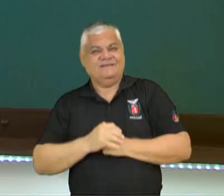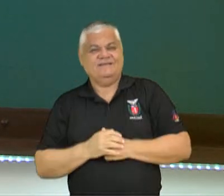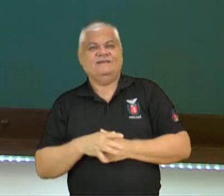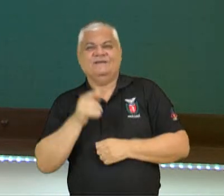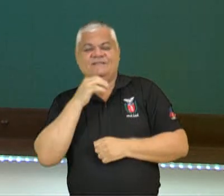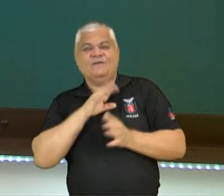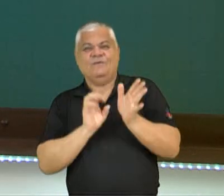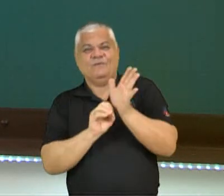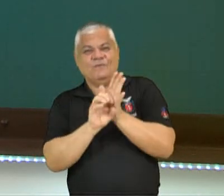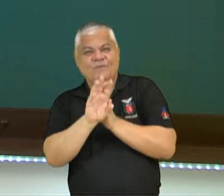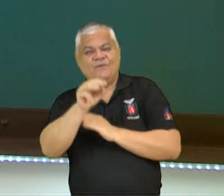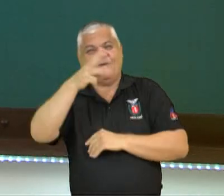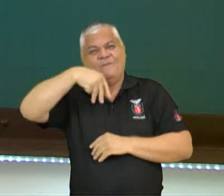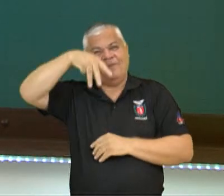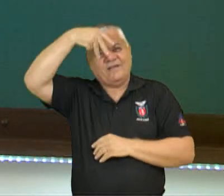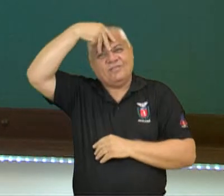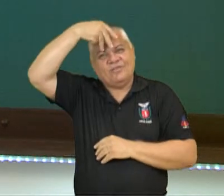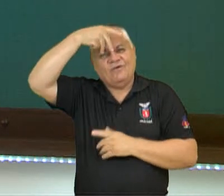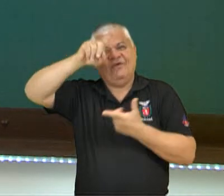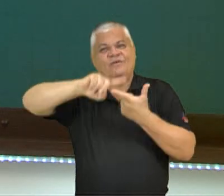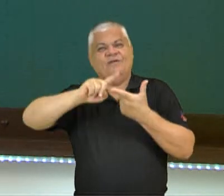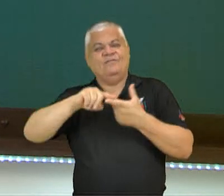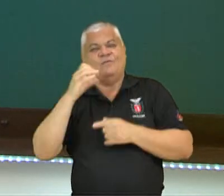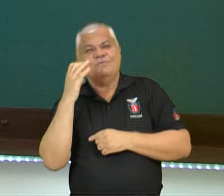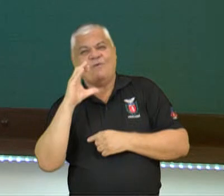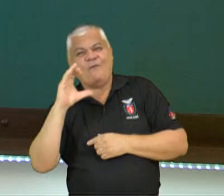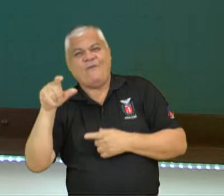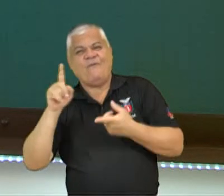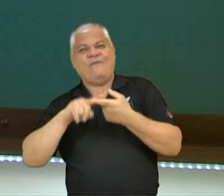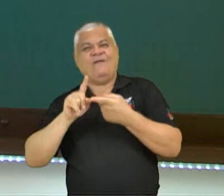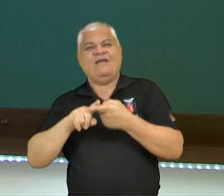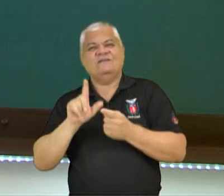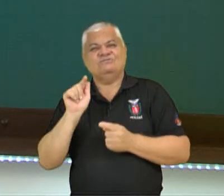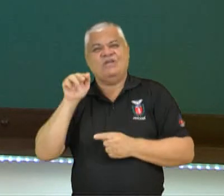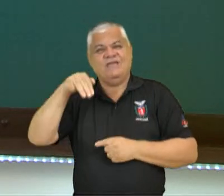ó, Google, McDonald's, tem a Coca-Cola, a General